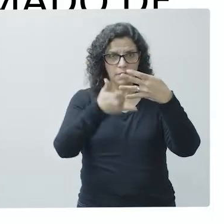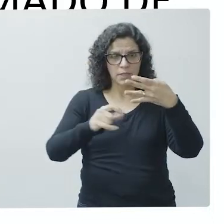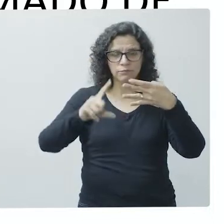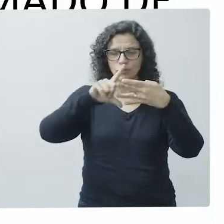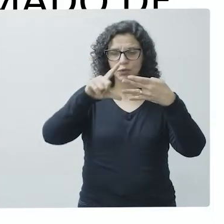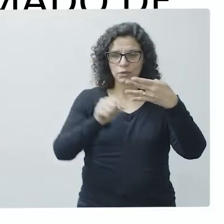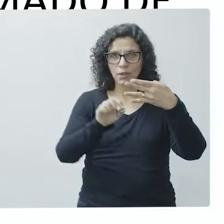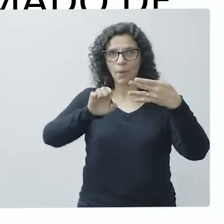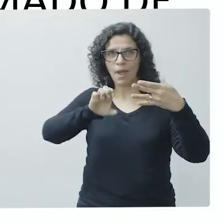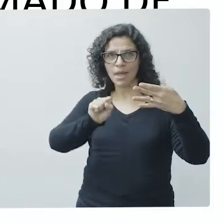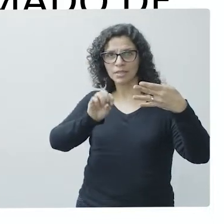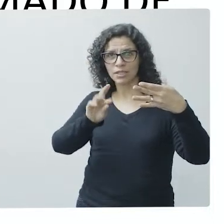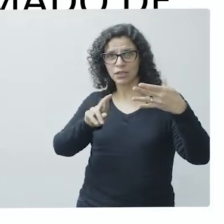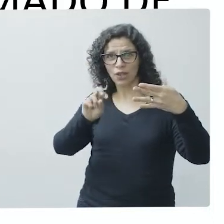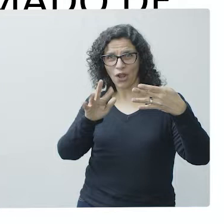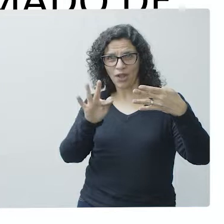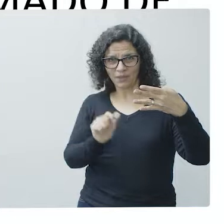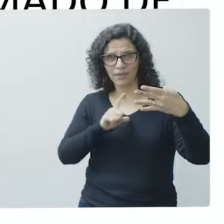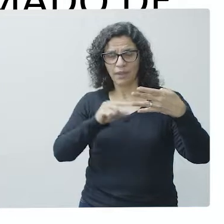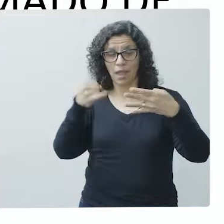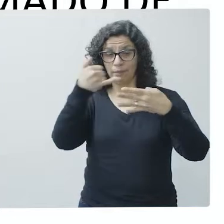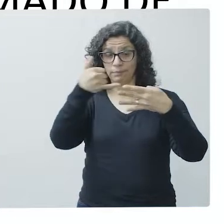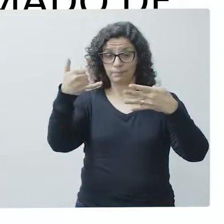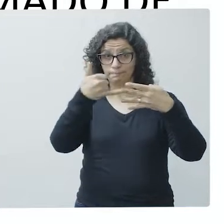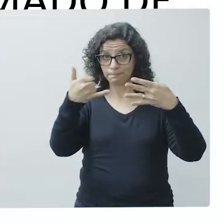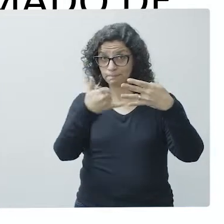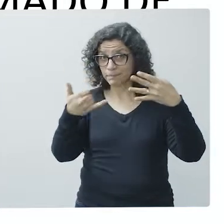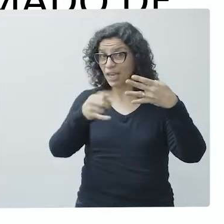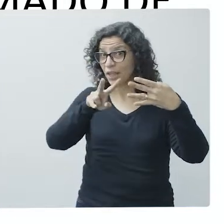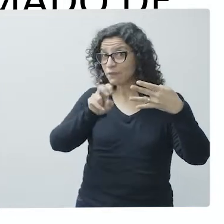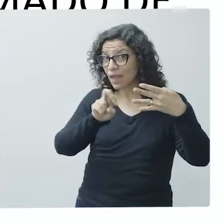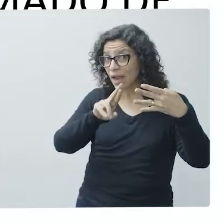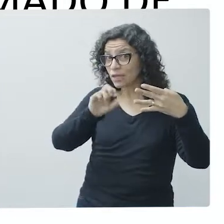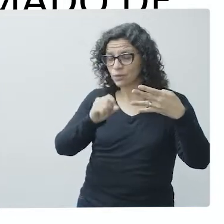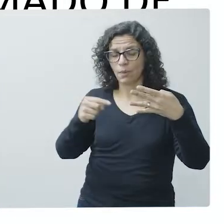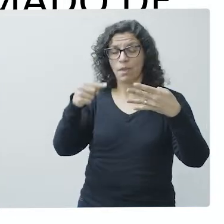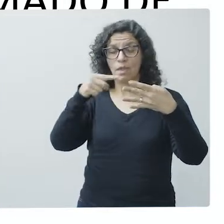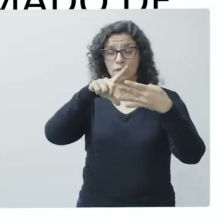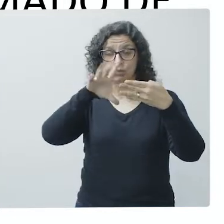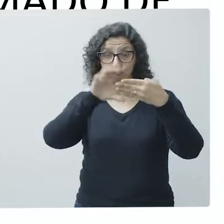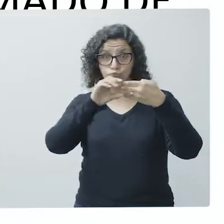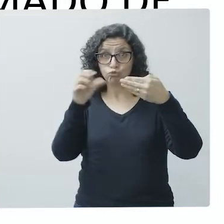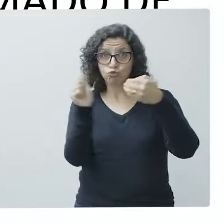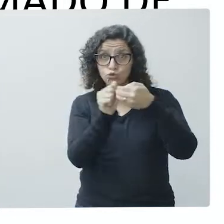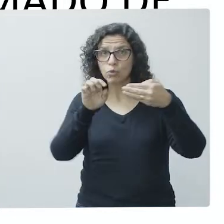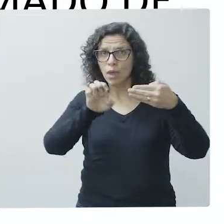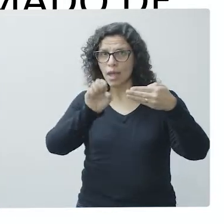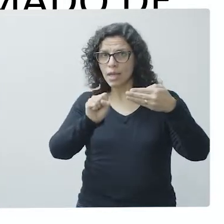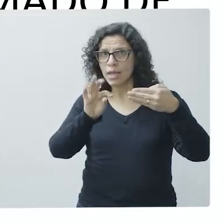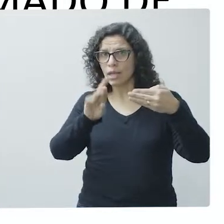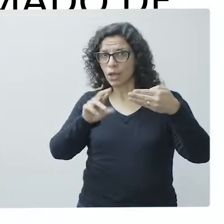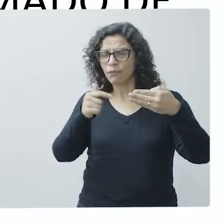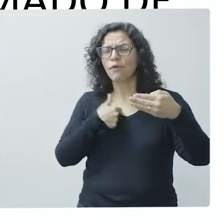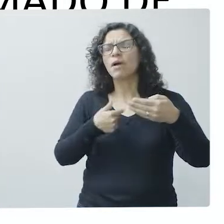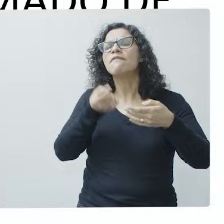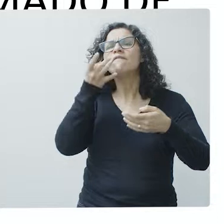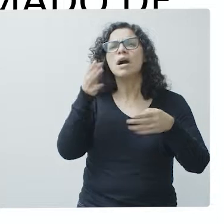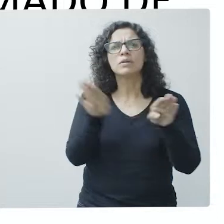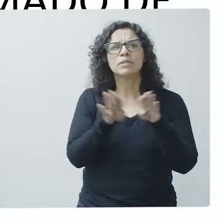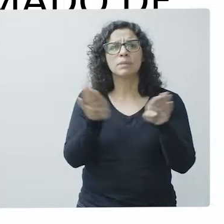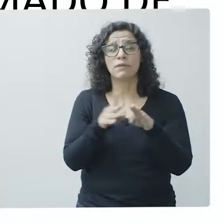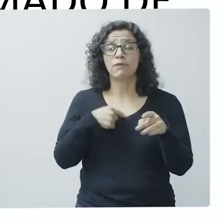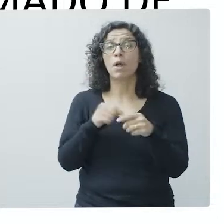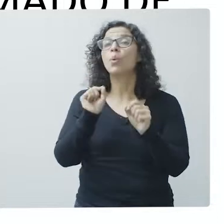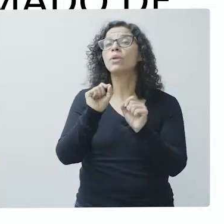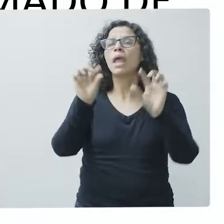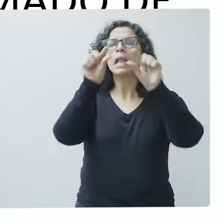chamado de estrofe. Isso é bem interessante a gente sempre lembrar. Então eu gosto de dizer assim, para ficar bem mais fácil. Eu vou chamar de